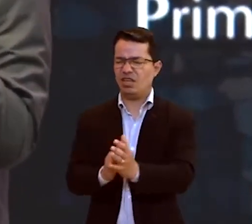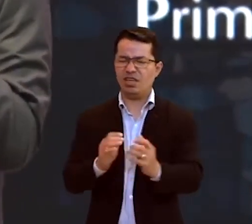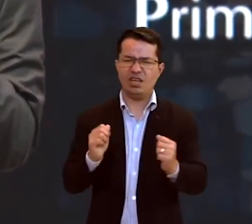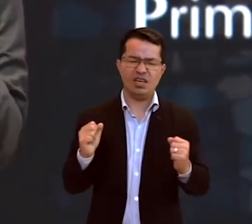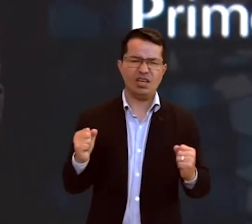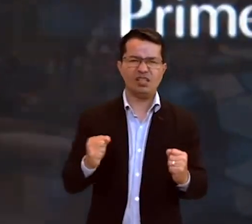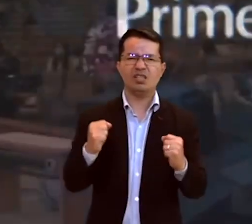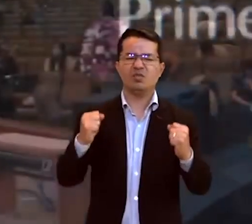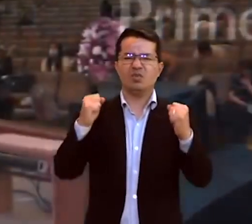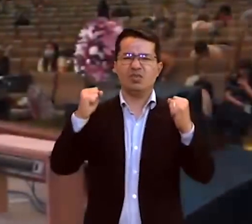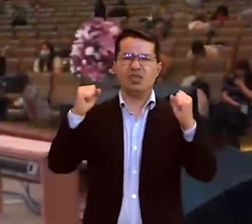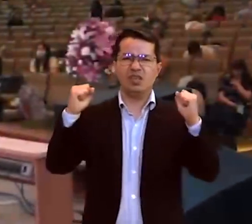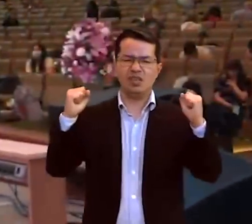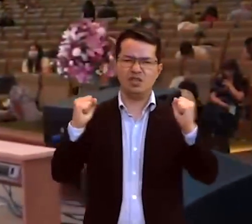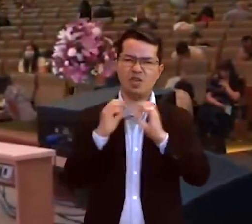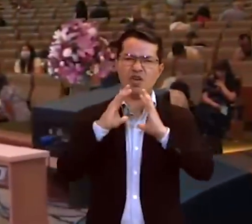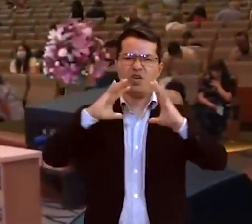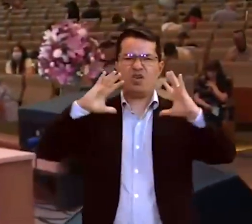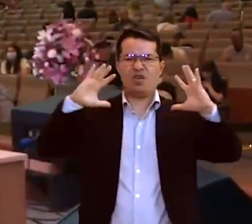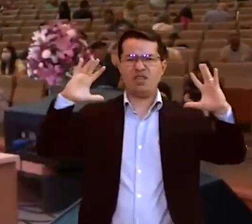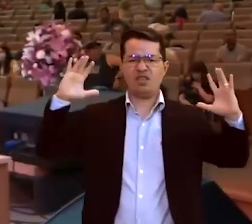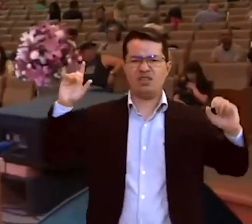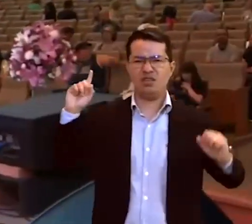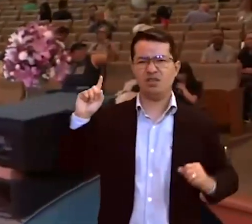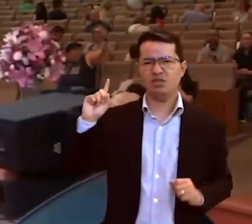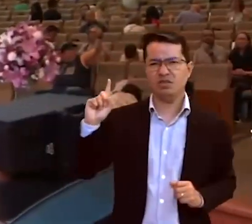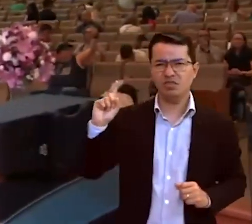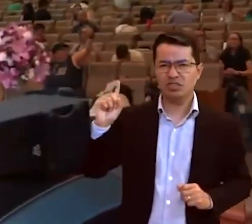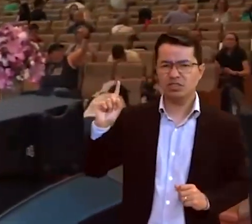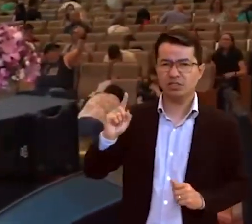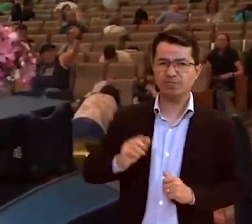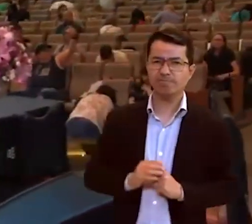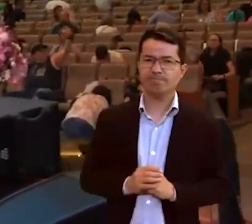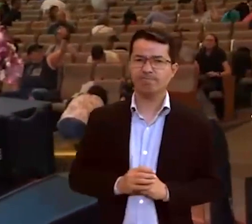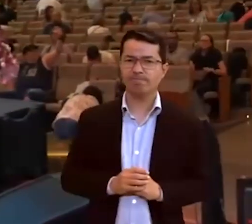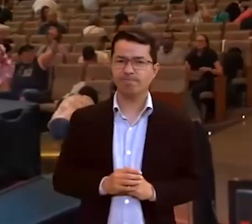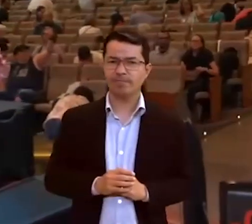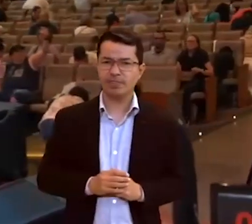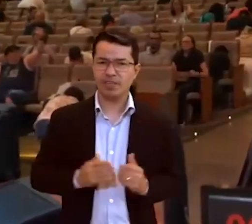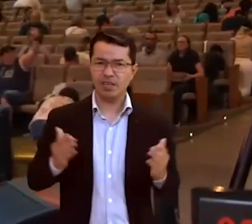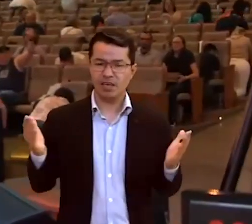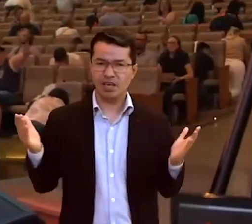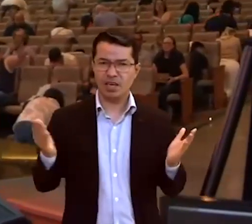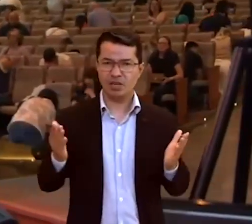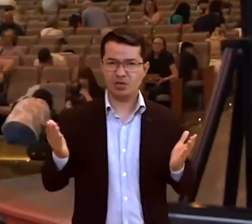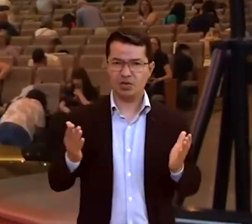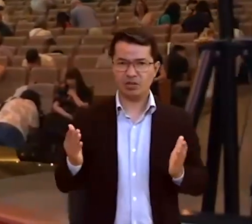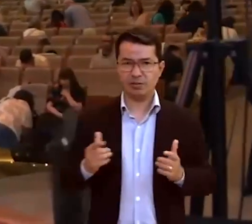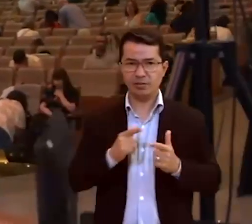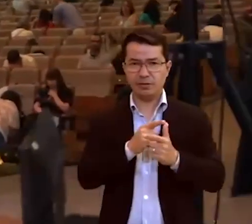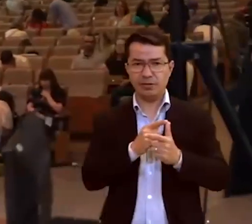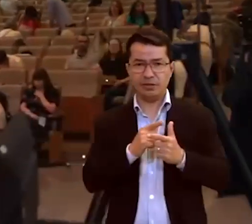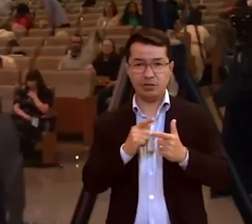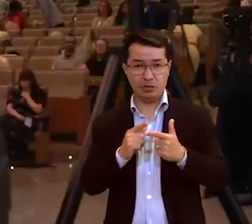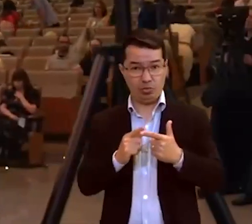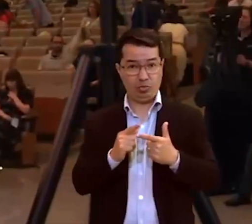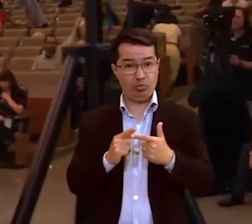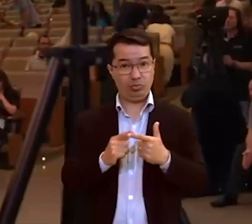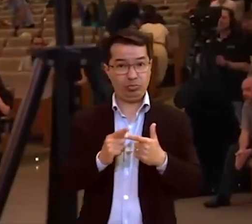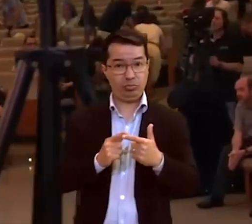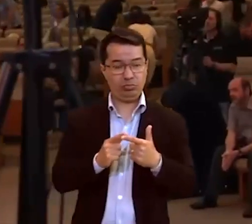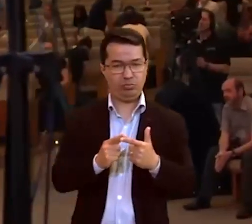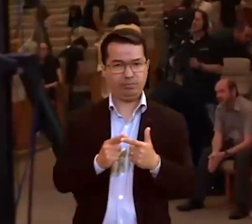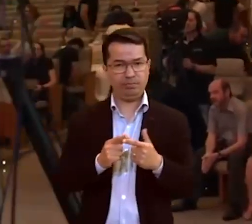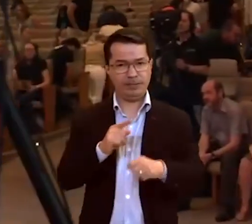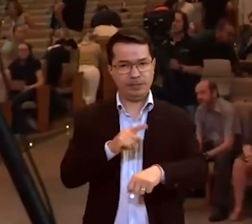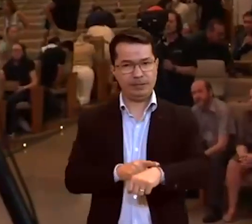Aleluia. Glória a Deus. Glória a Deus. Queridos, quero fazer o segundo momento de oração. Aleluia.